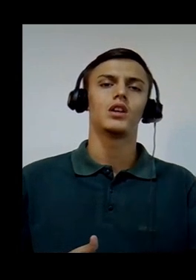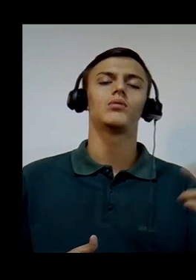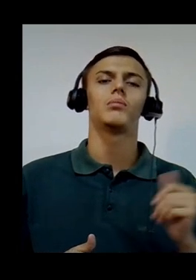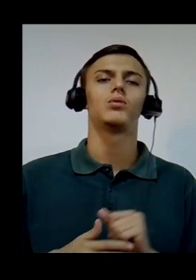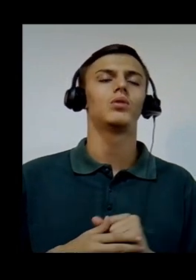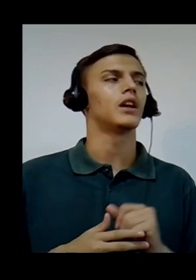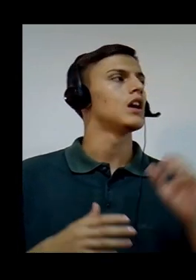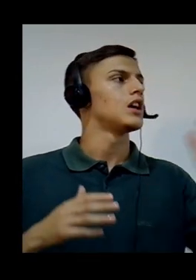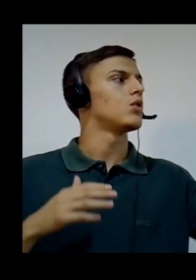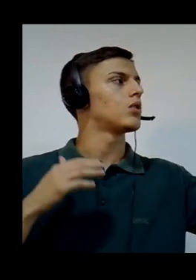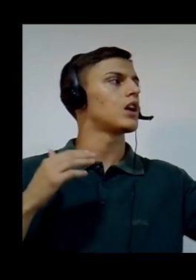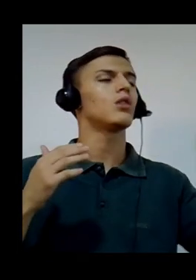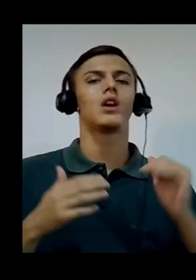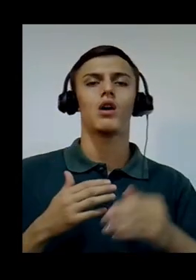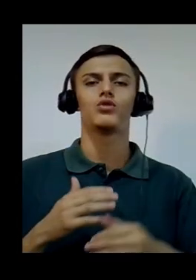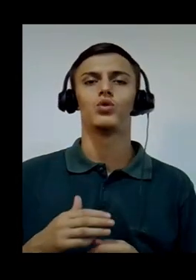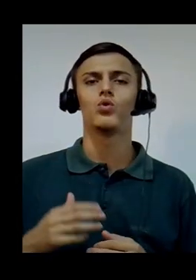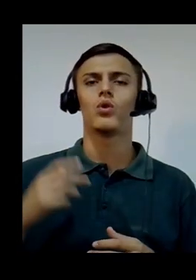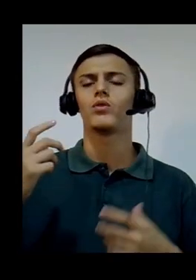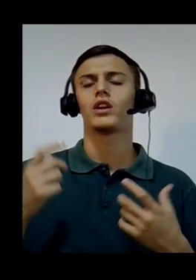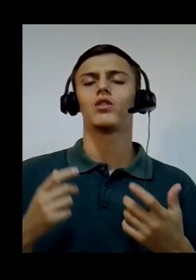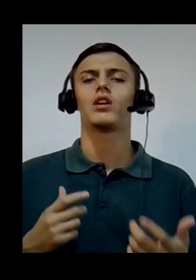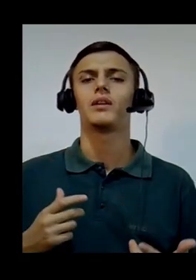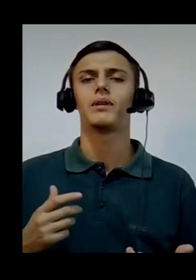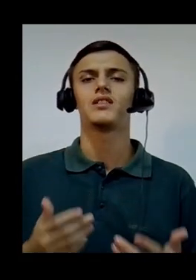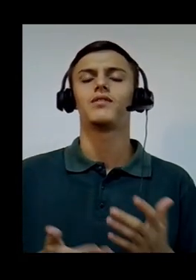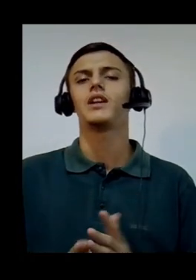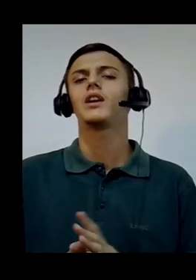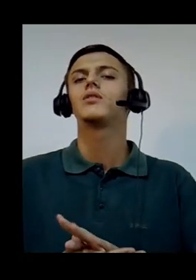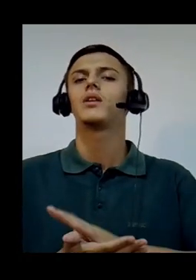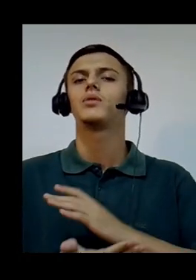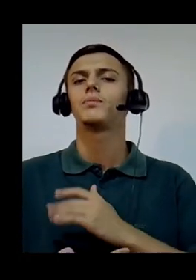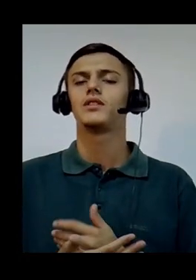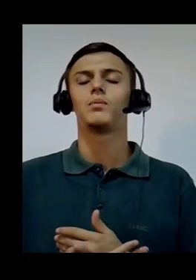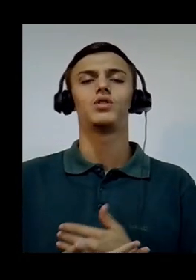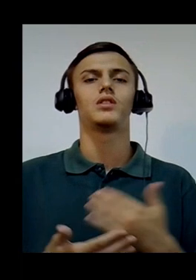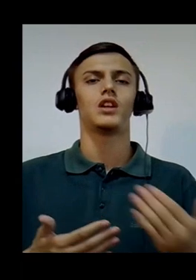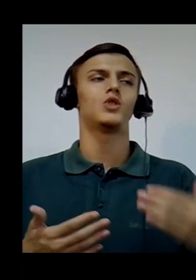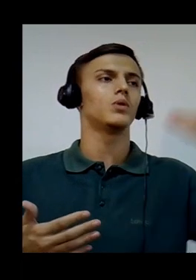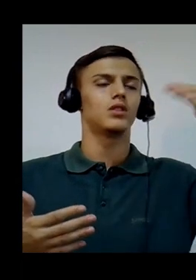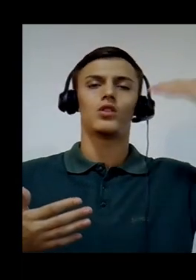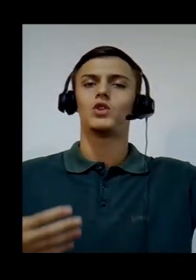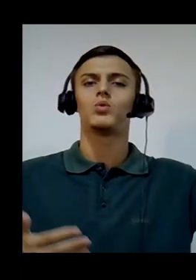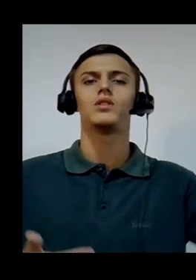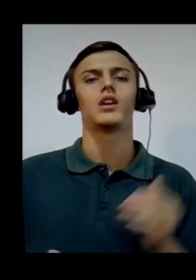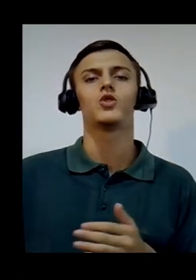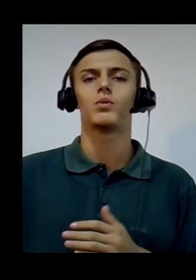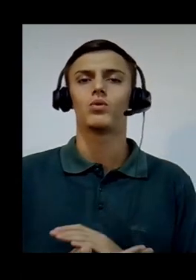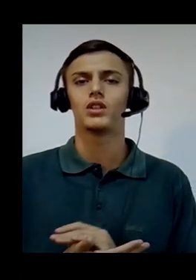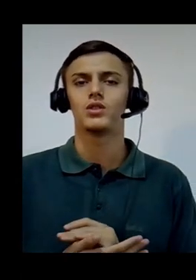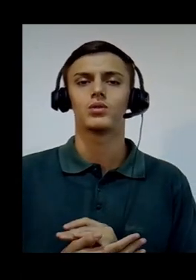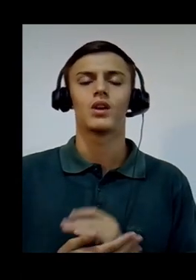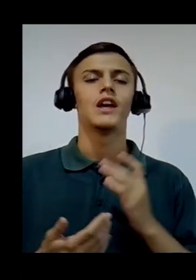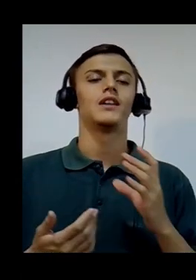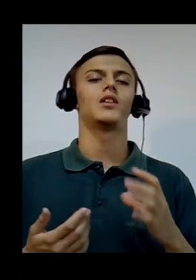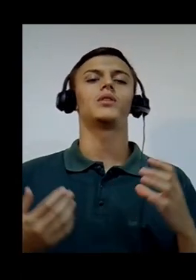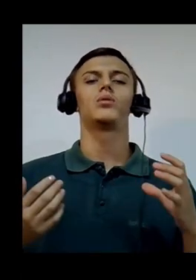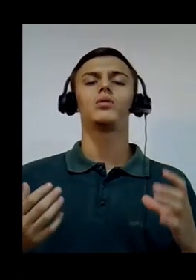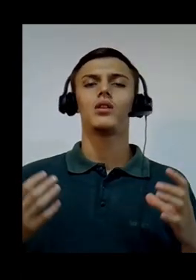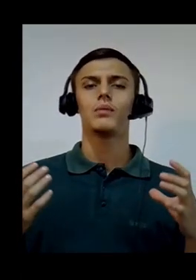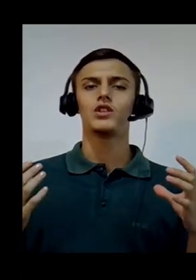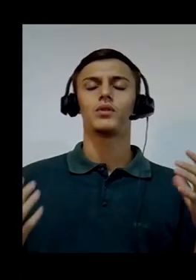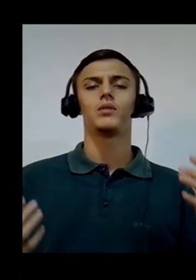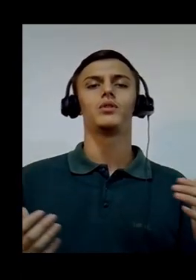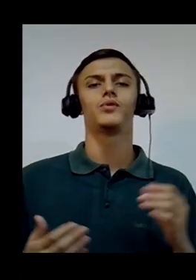um cigarro, jogando uma bituca aí em qualquer local de rua ou em qualquer local da empresa, venha causar um princípio de incêndio, posteriormente um incêndio por conta disso.